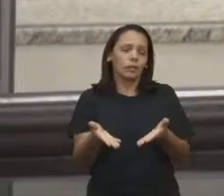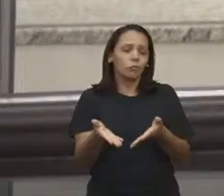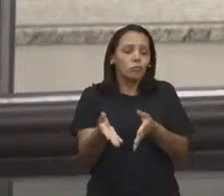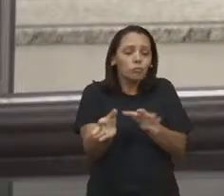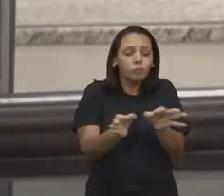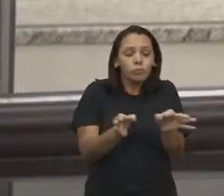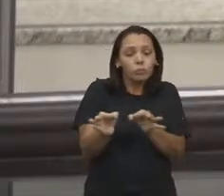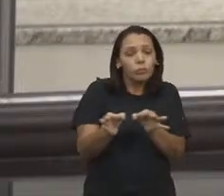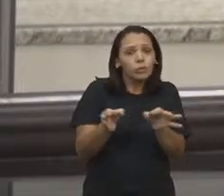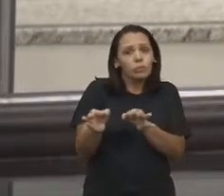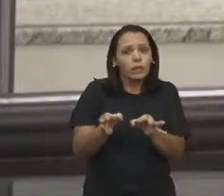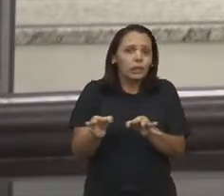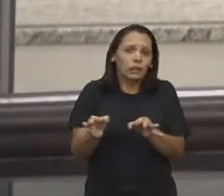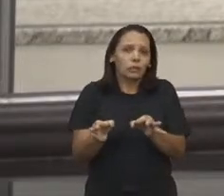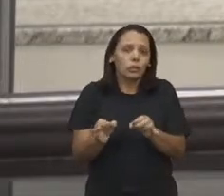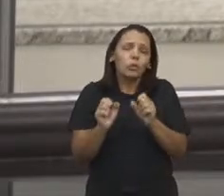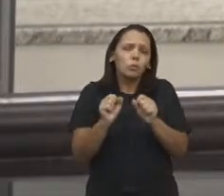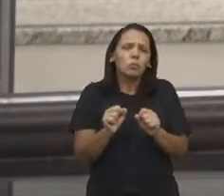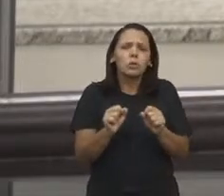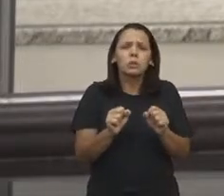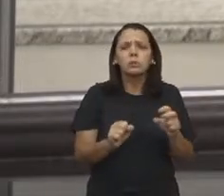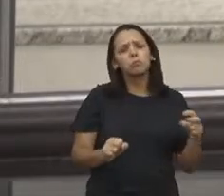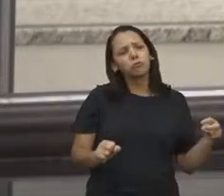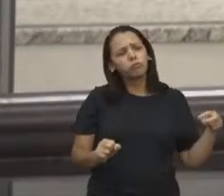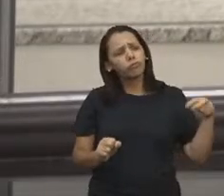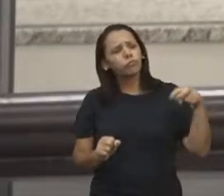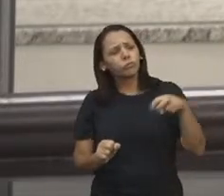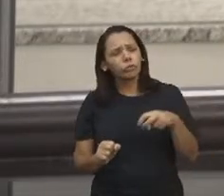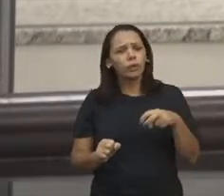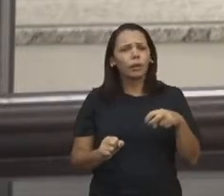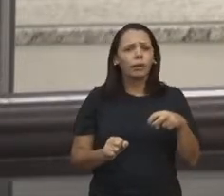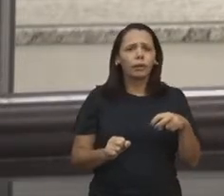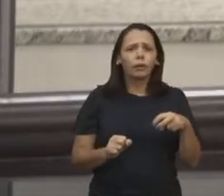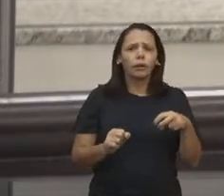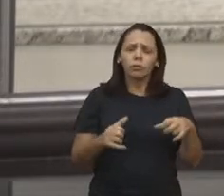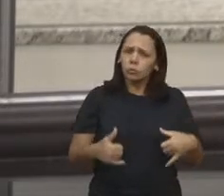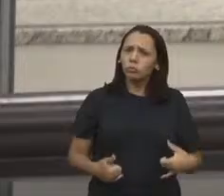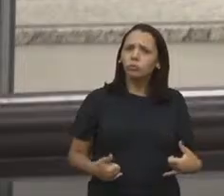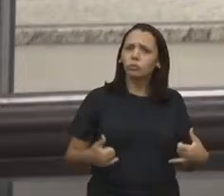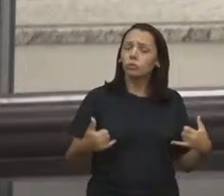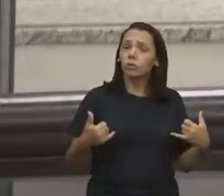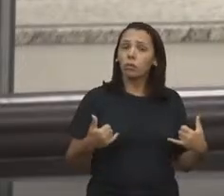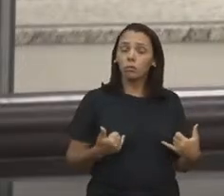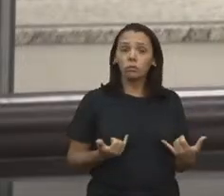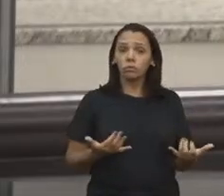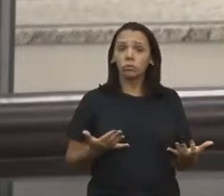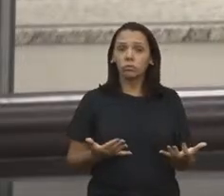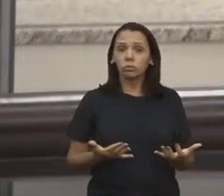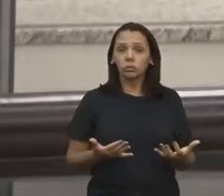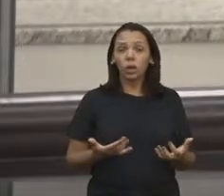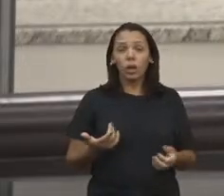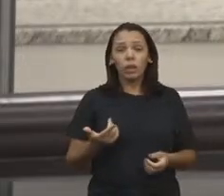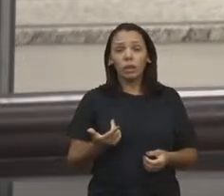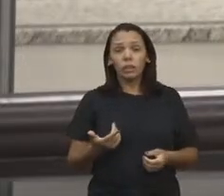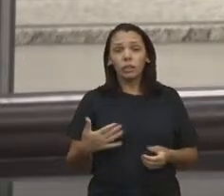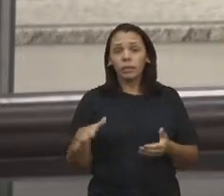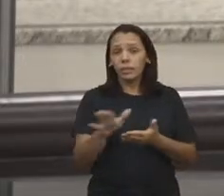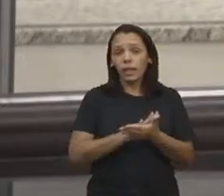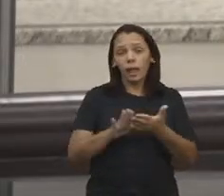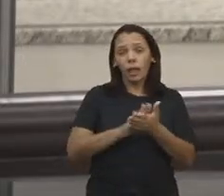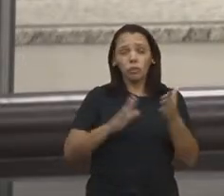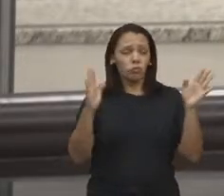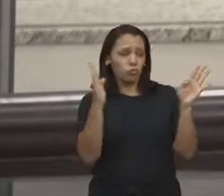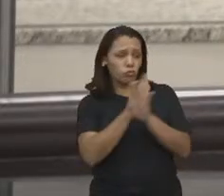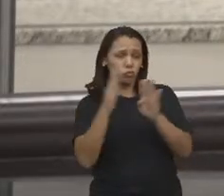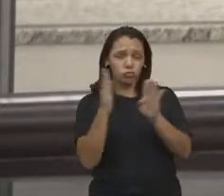organizado, que podemos chegar lá com a cabeça erguida. Não tem um guarda municipal atrás de nós,